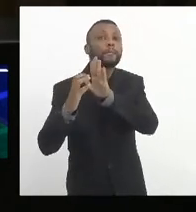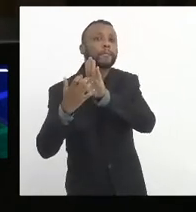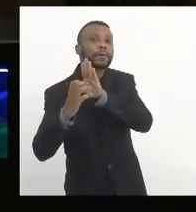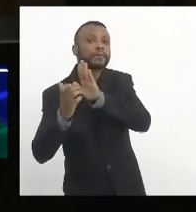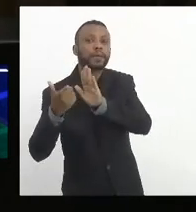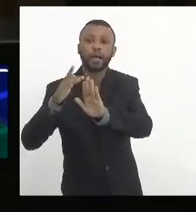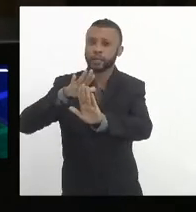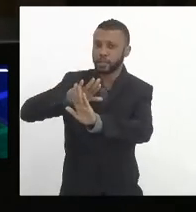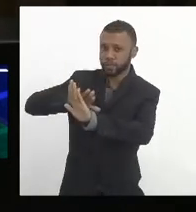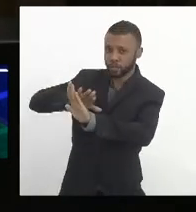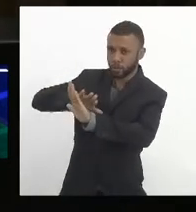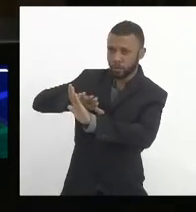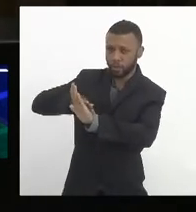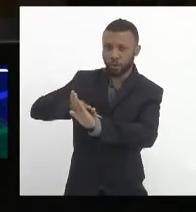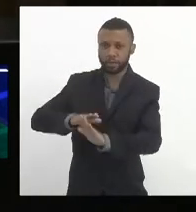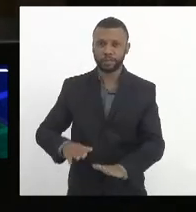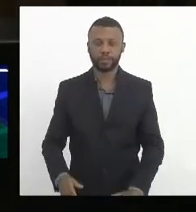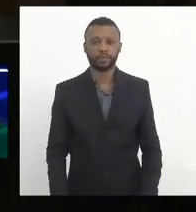ideológicas